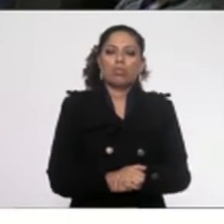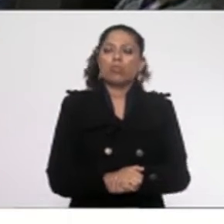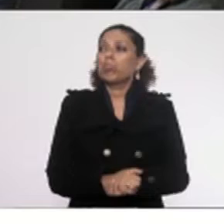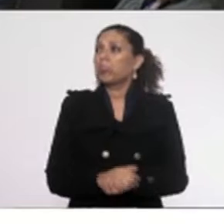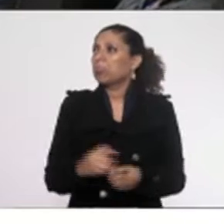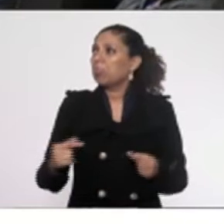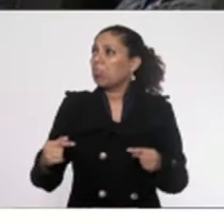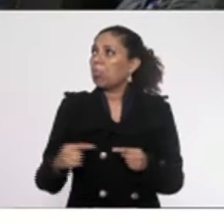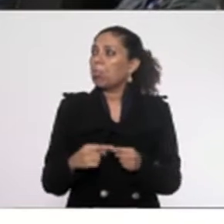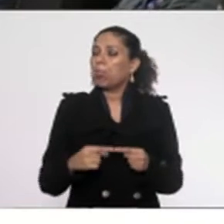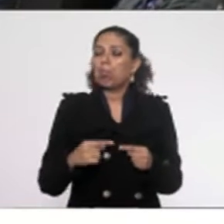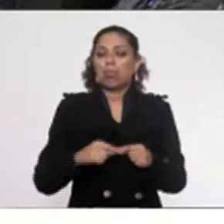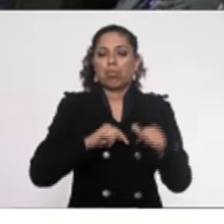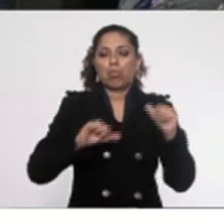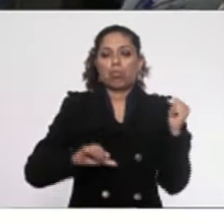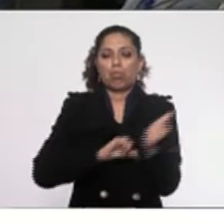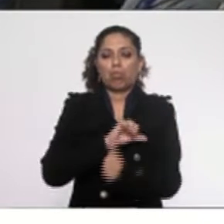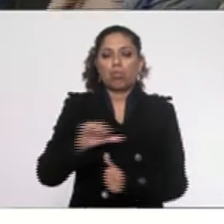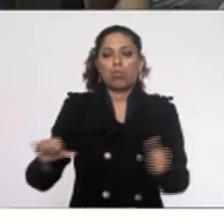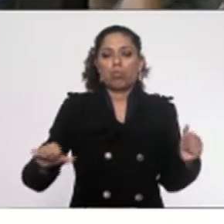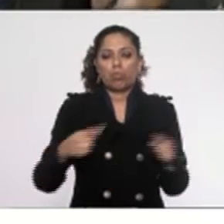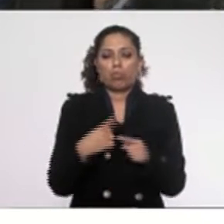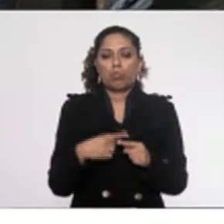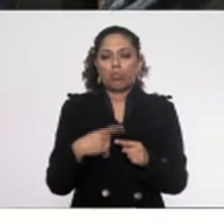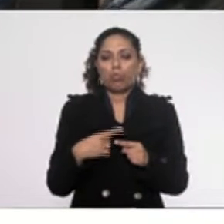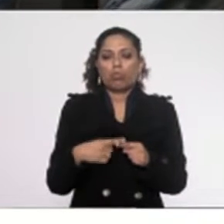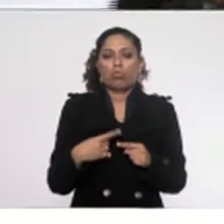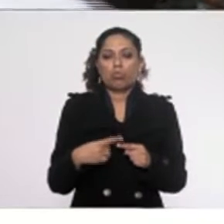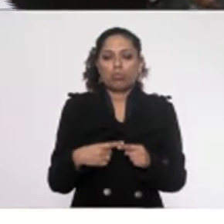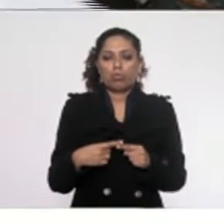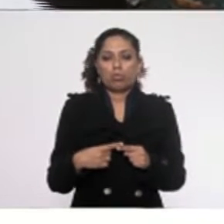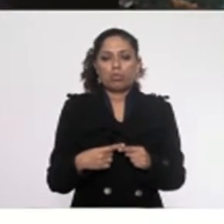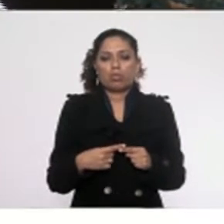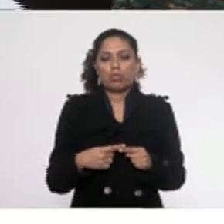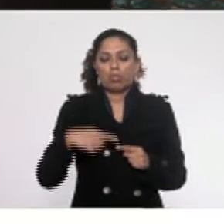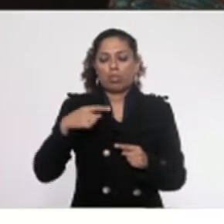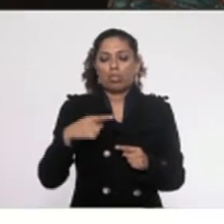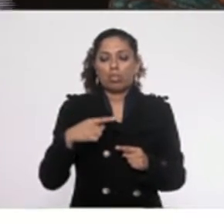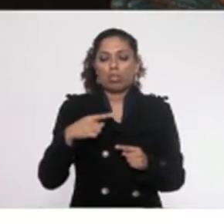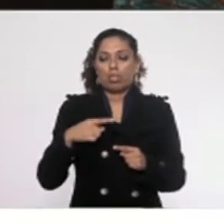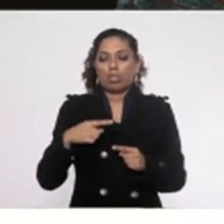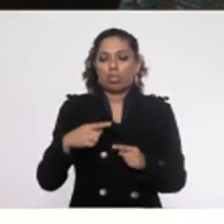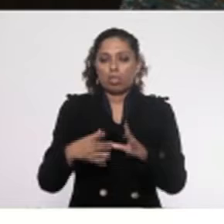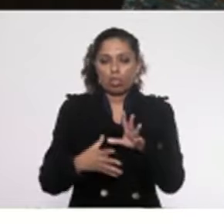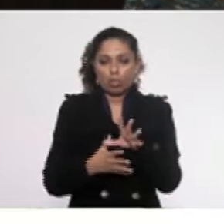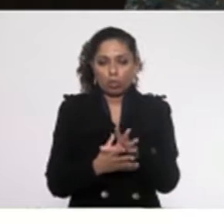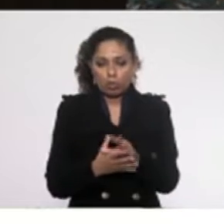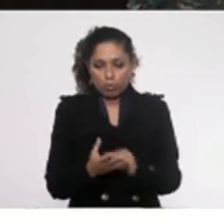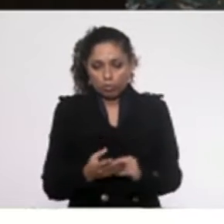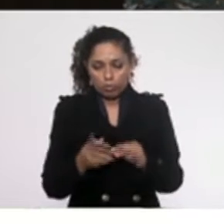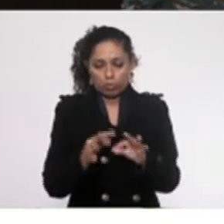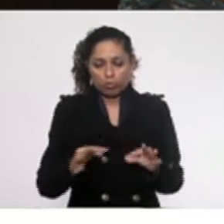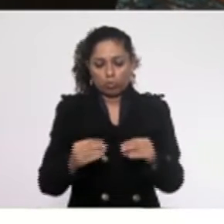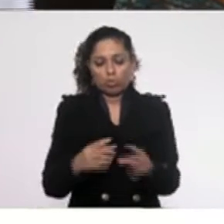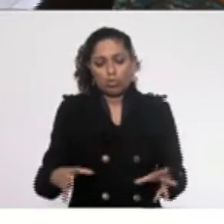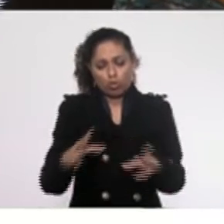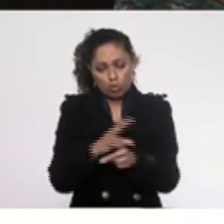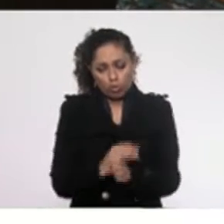Concordo para a alteração, até porque fica uma redundância. E aí aglutina as demais emendas.